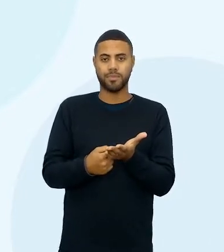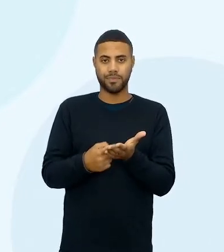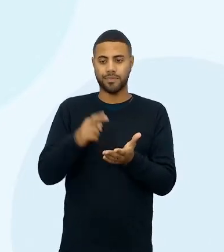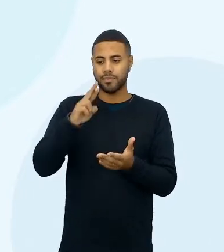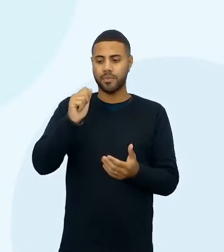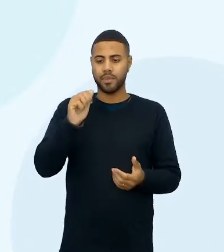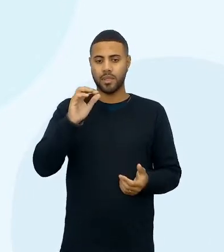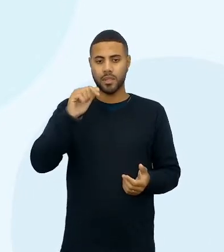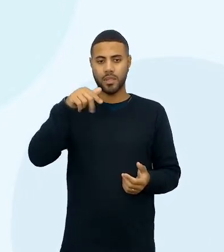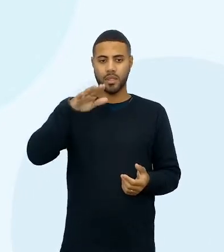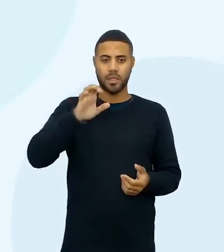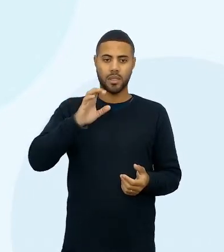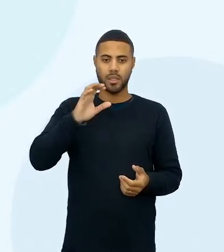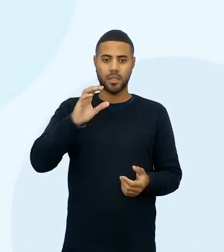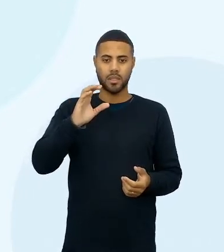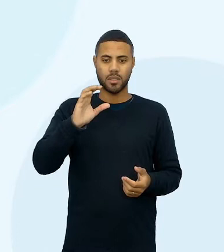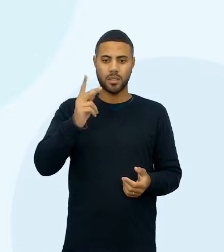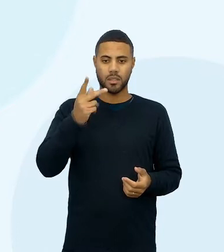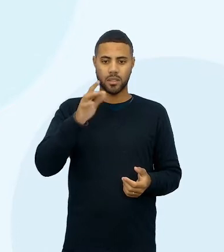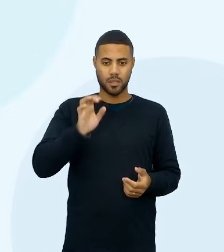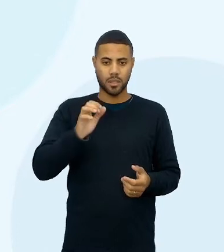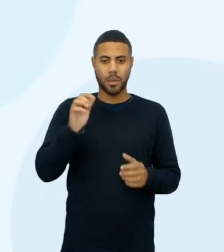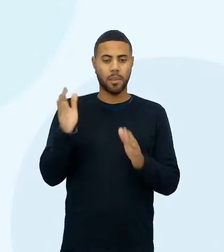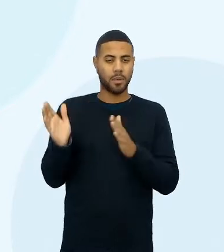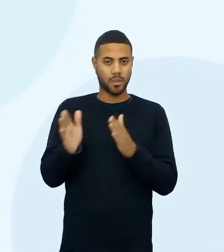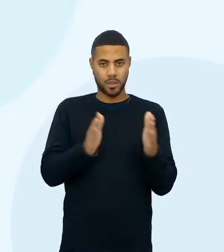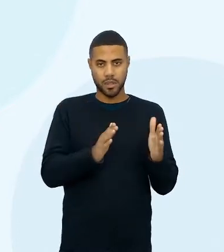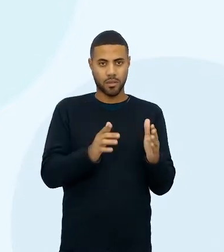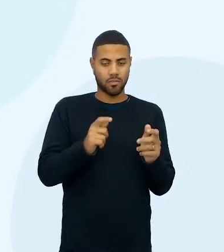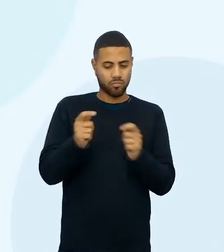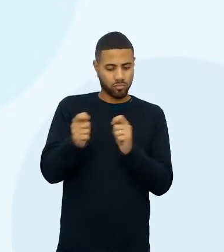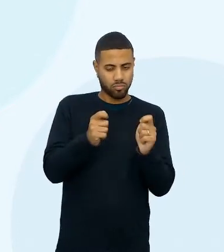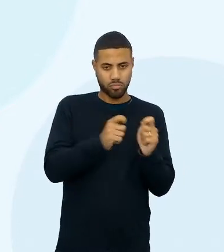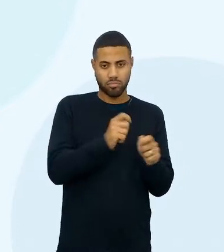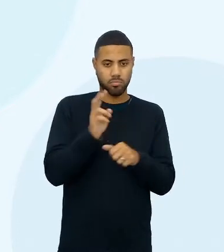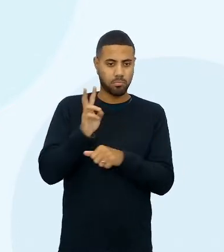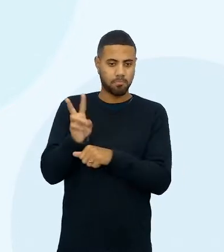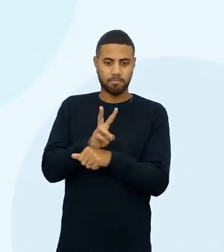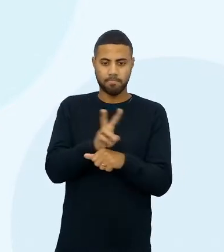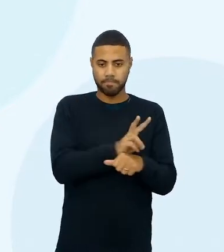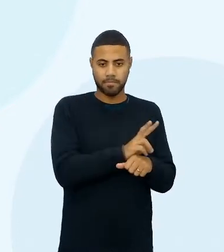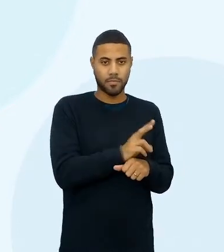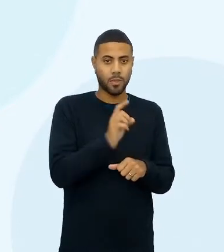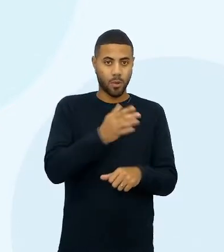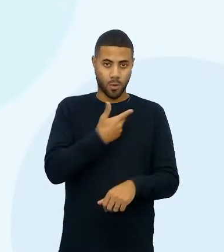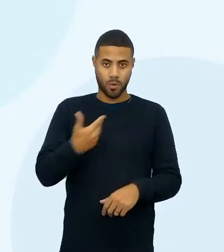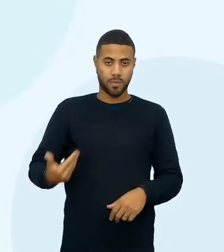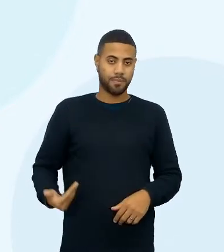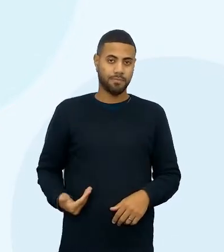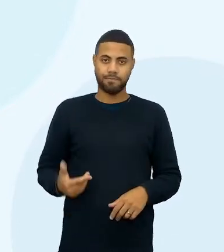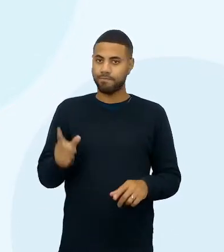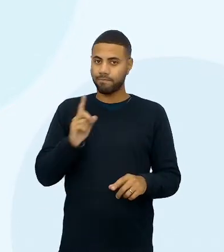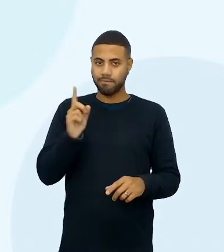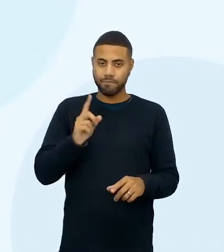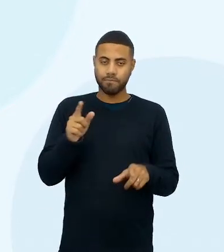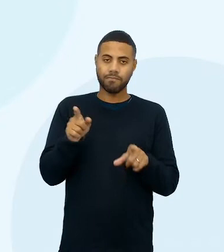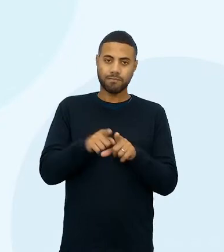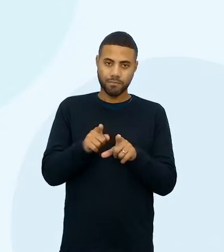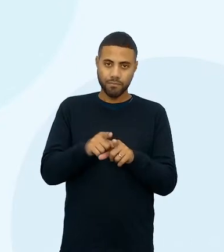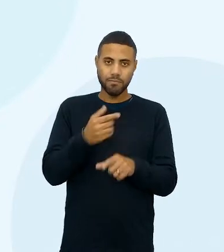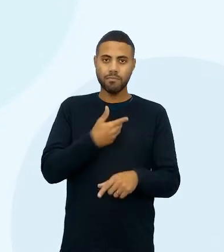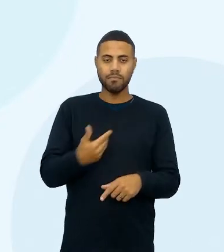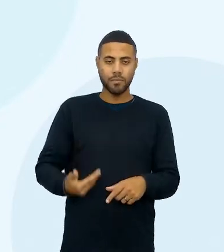já dava conta aí desses processos, ok? Então, não é uma meta só governamental. O governo deve